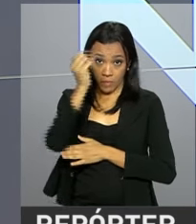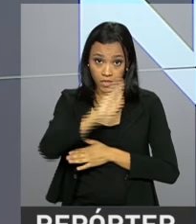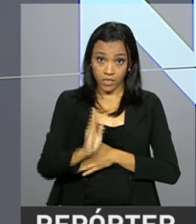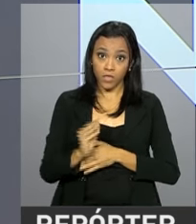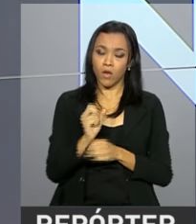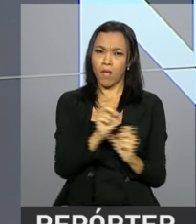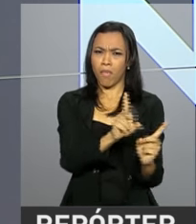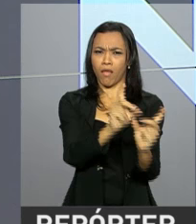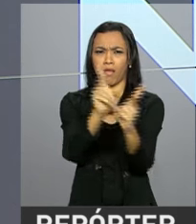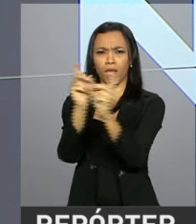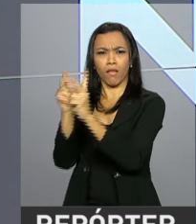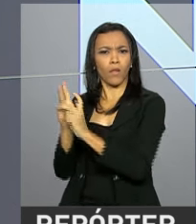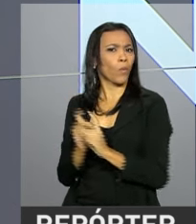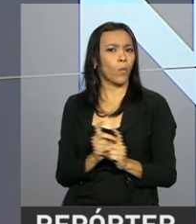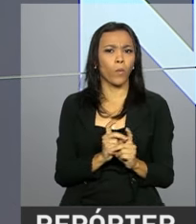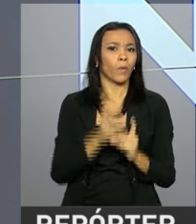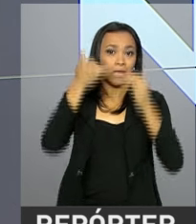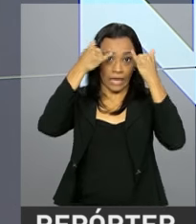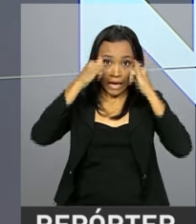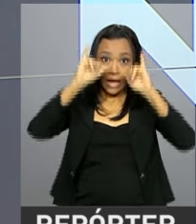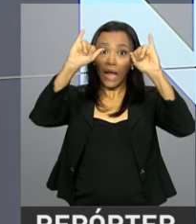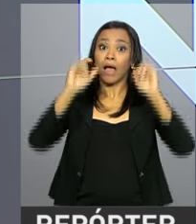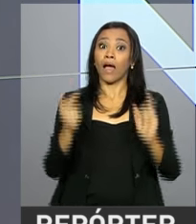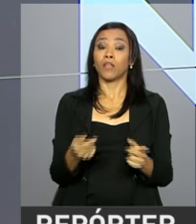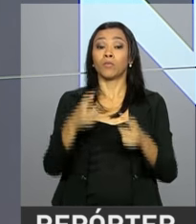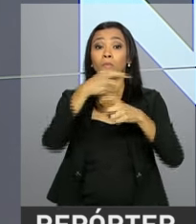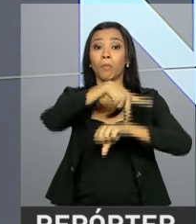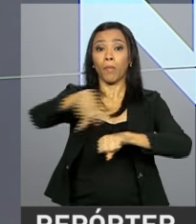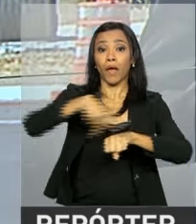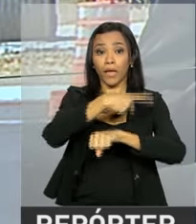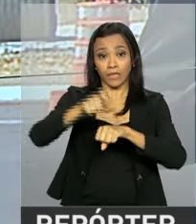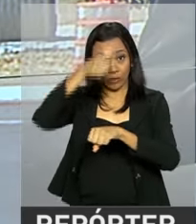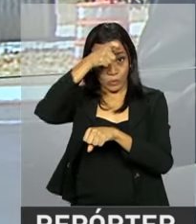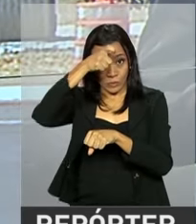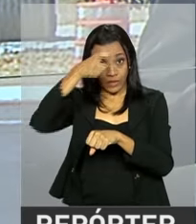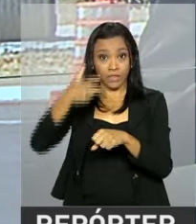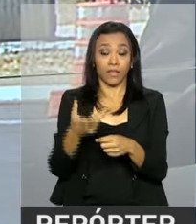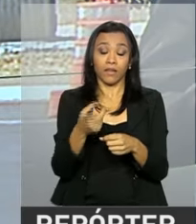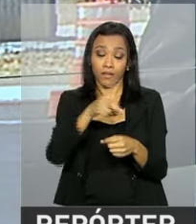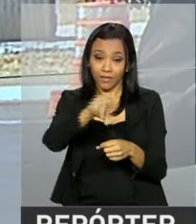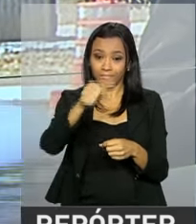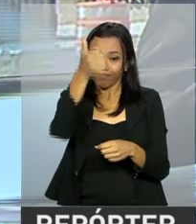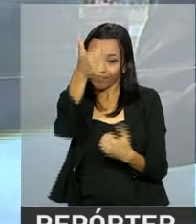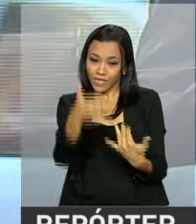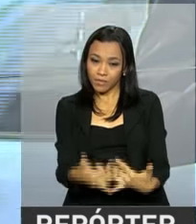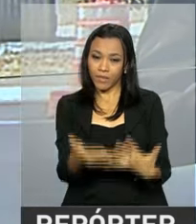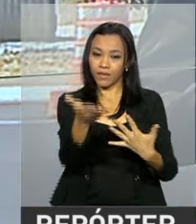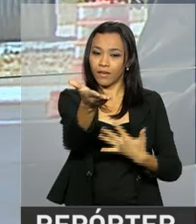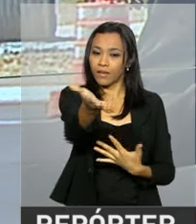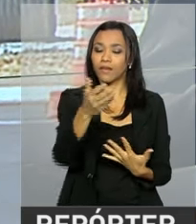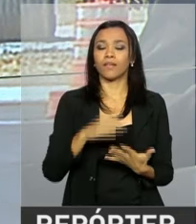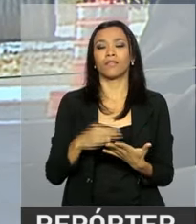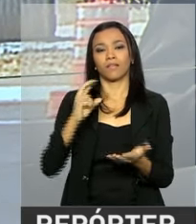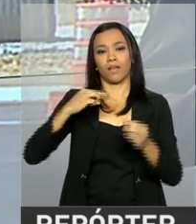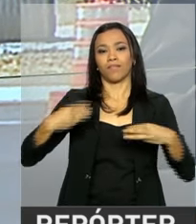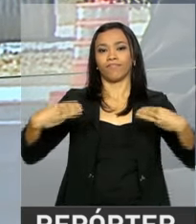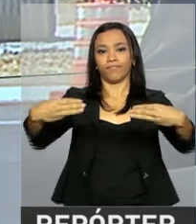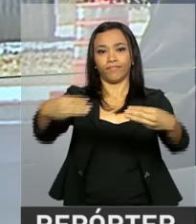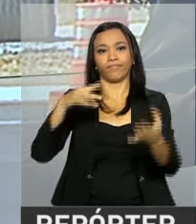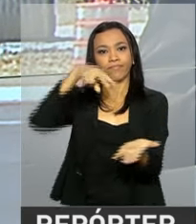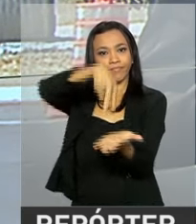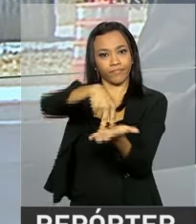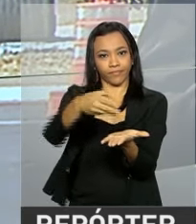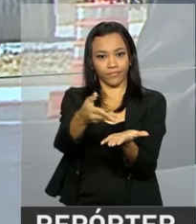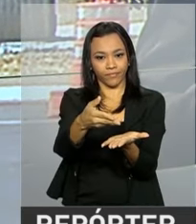exportações de gado para a Turquia o repórter Nei Pereira traz as informações pra gente ele tá lá na Explanada dos Ministérios oi